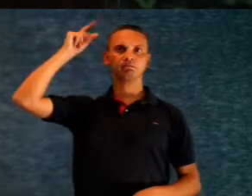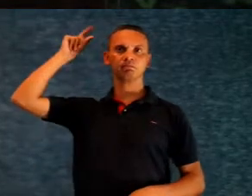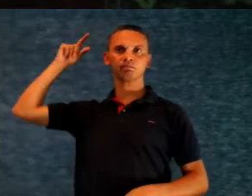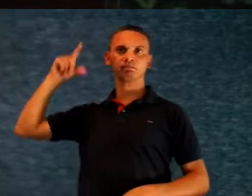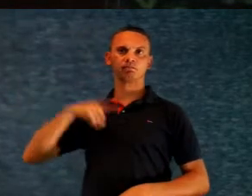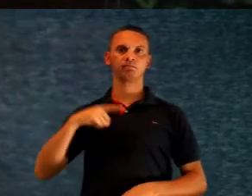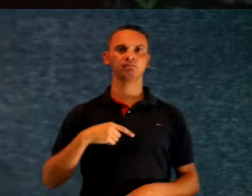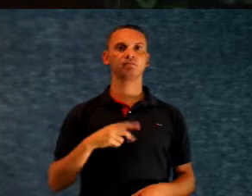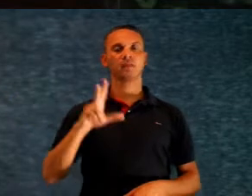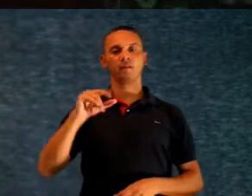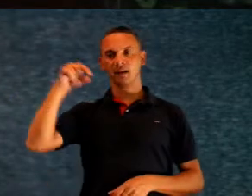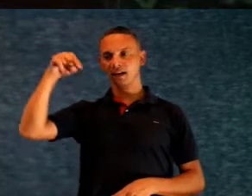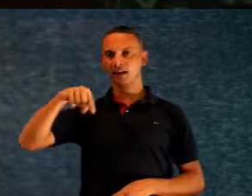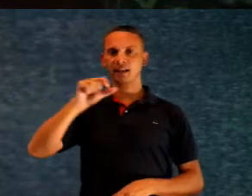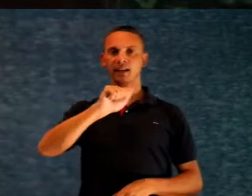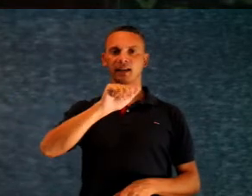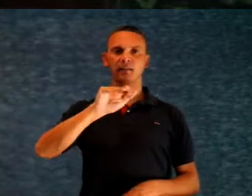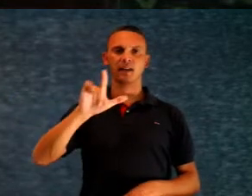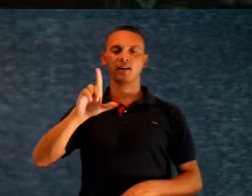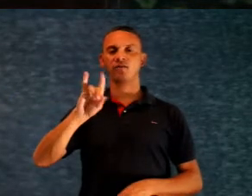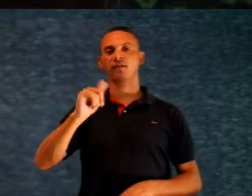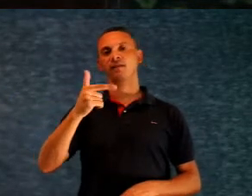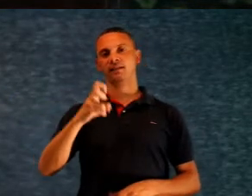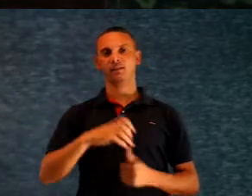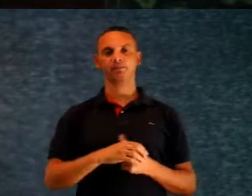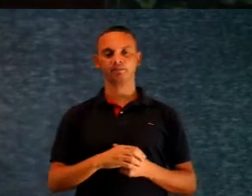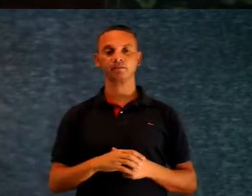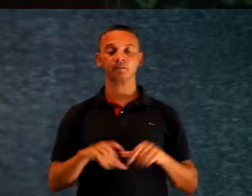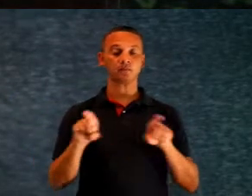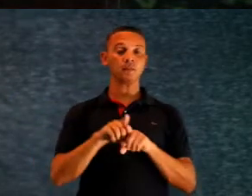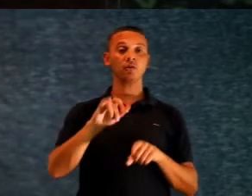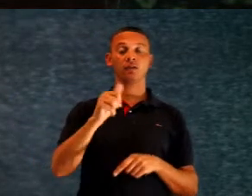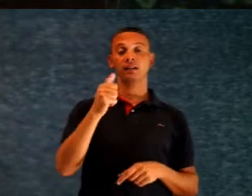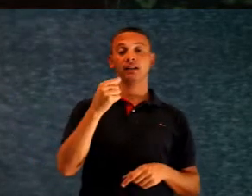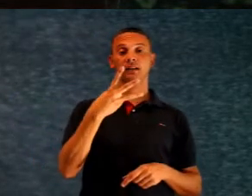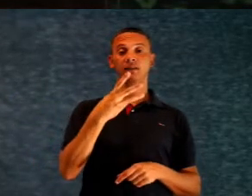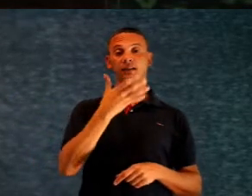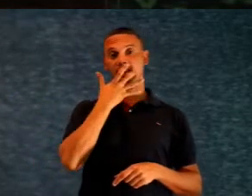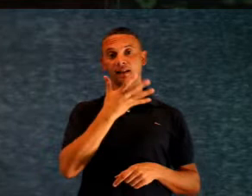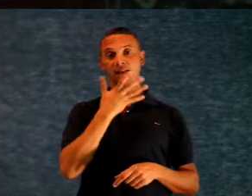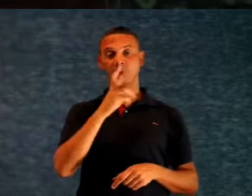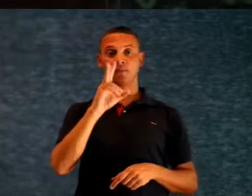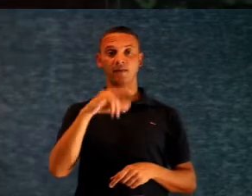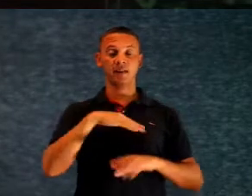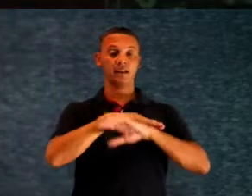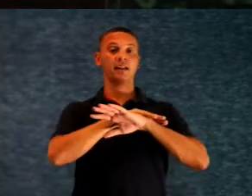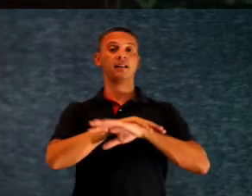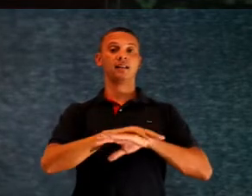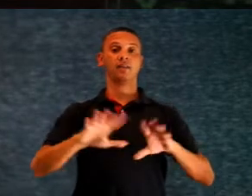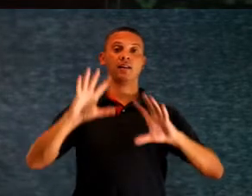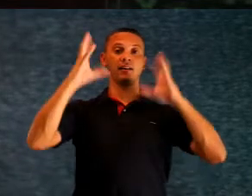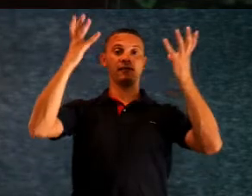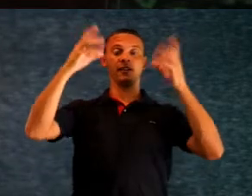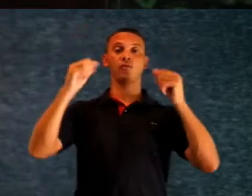tem notícia. Ele tomará posse aqui no dia 11 e, no dia 13 de dezembro, faremos o encerramento do ano acadêmico